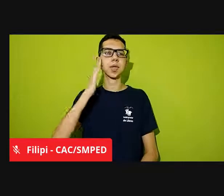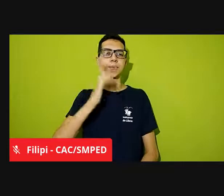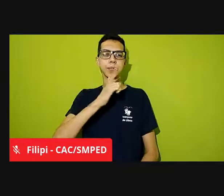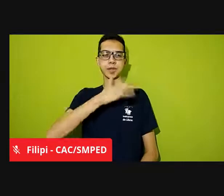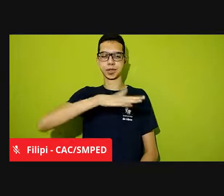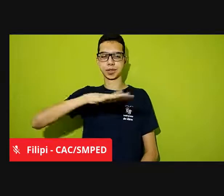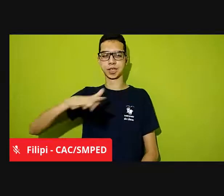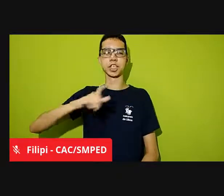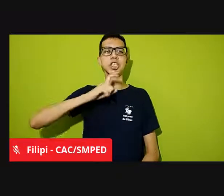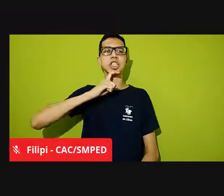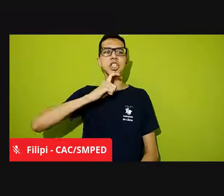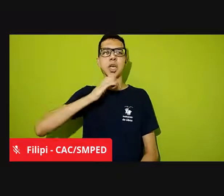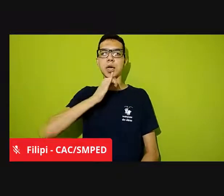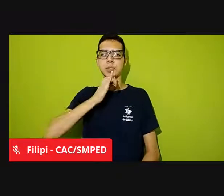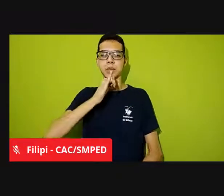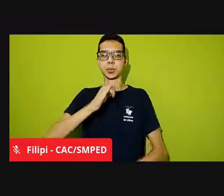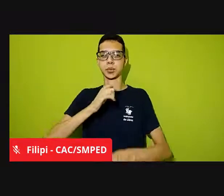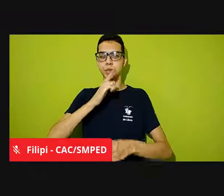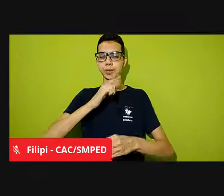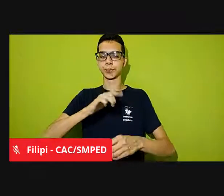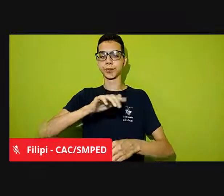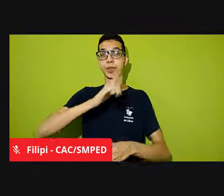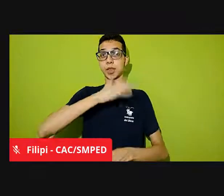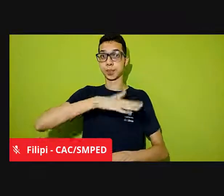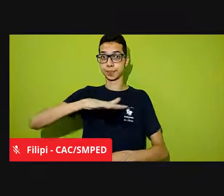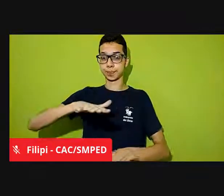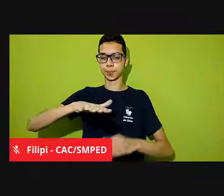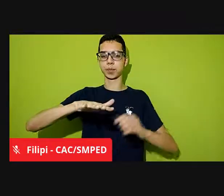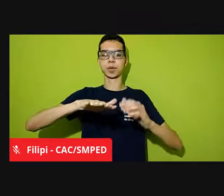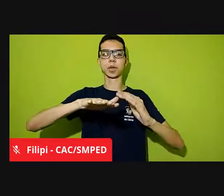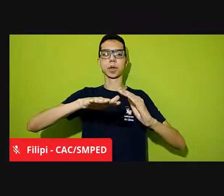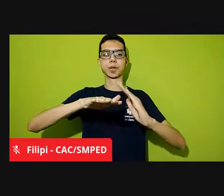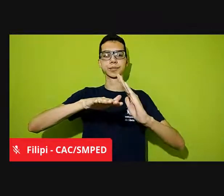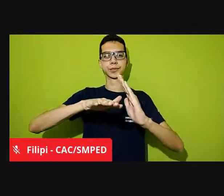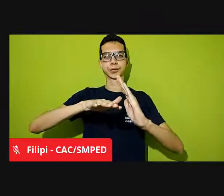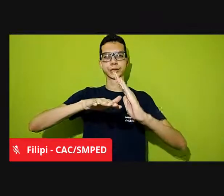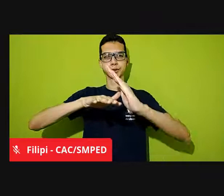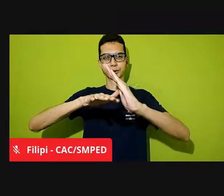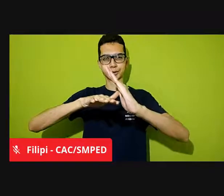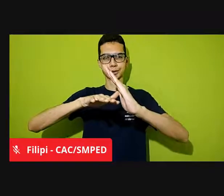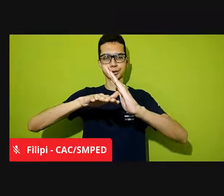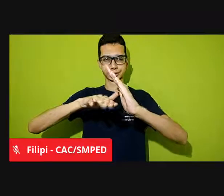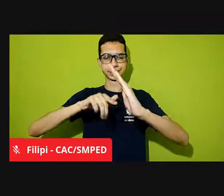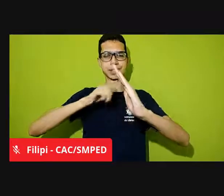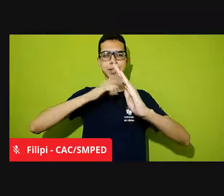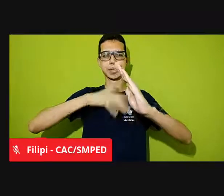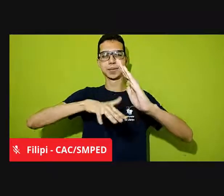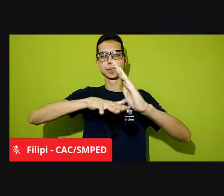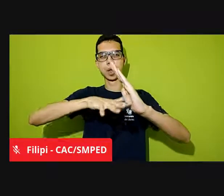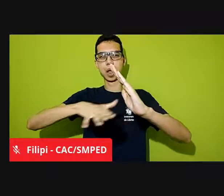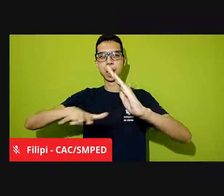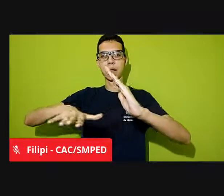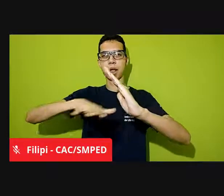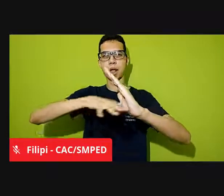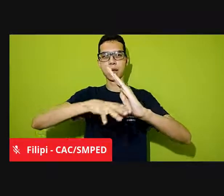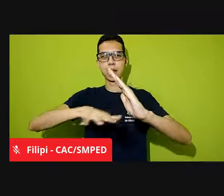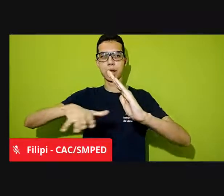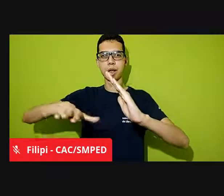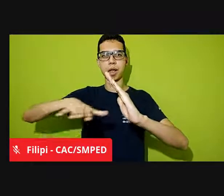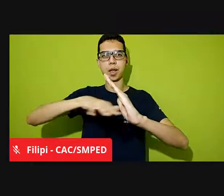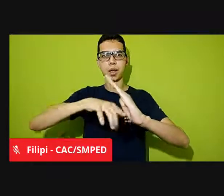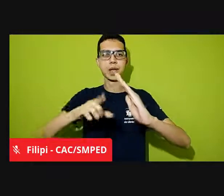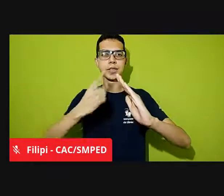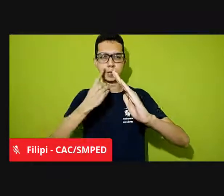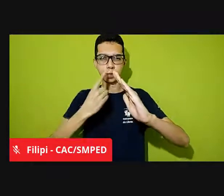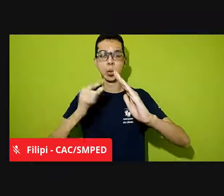Assim, dos aspectos de acessibilidade, o que é mais visível? Quando a gente fala em acessibilidade, façam aí o exercício de vocês também, mas o que